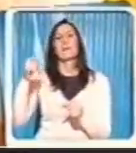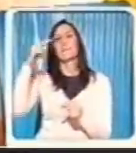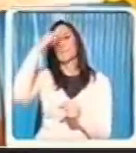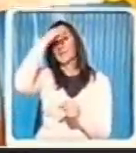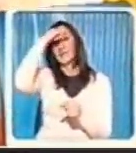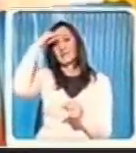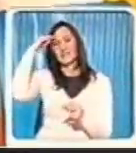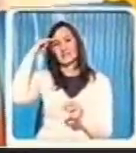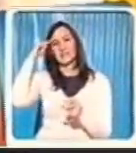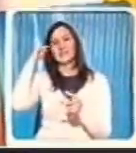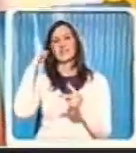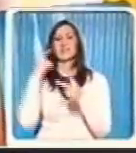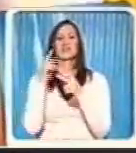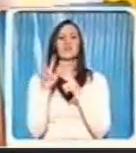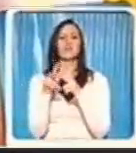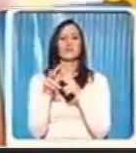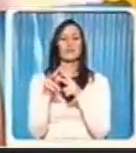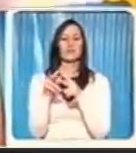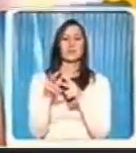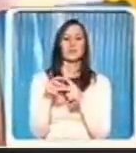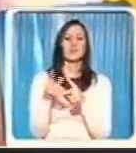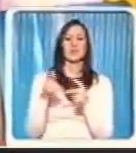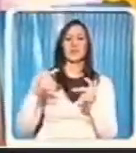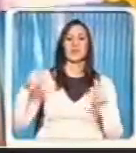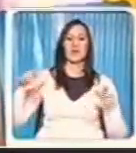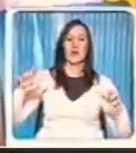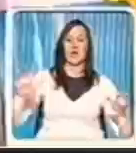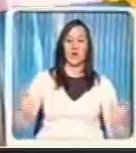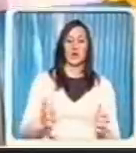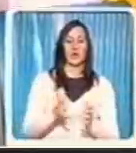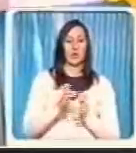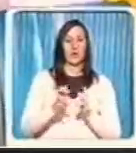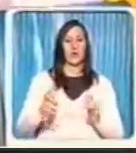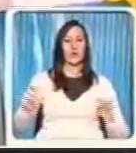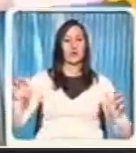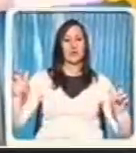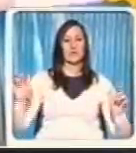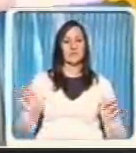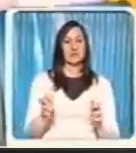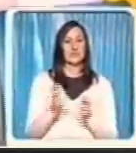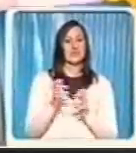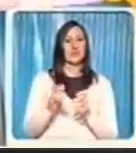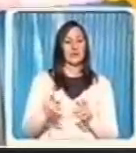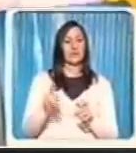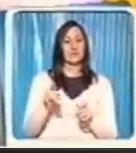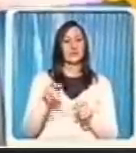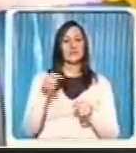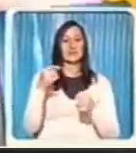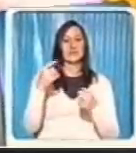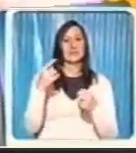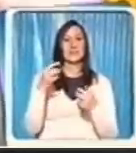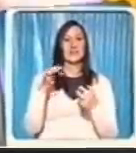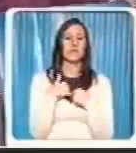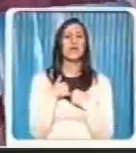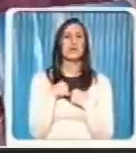tocar de propósito mal. E ele já me avisou que aquilo era só fingir. Com certeza. E toca muito bem a harmónica, que também veremos. Diga, Joaquim. No